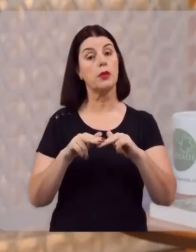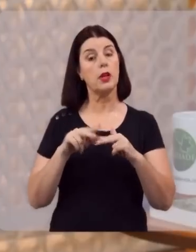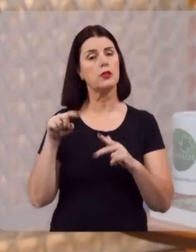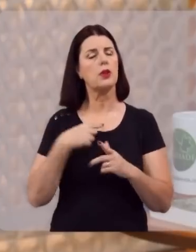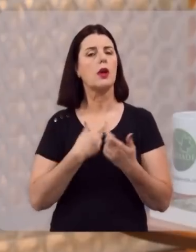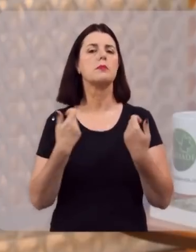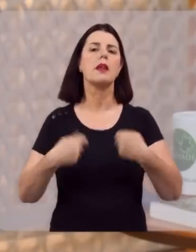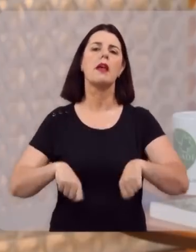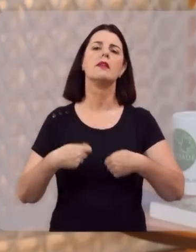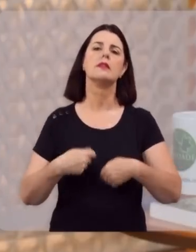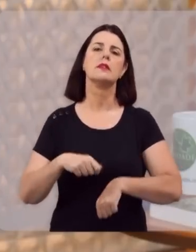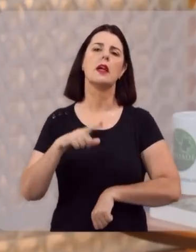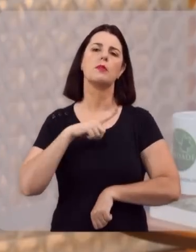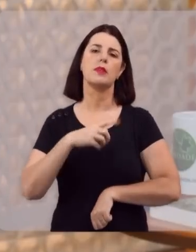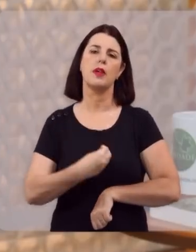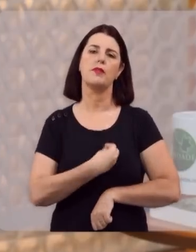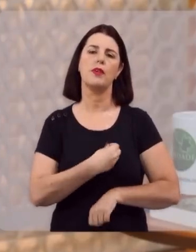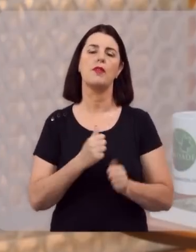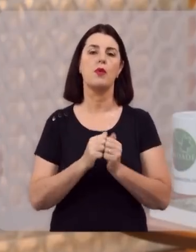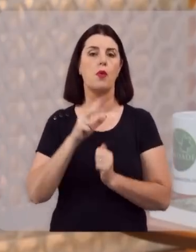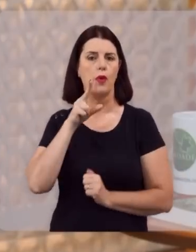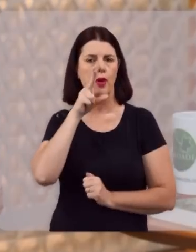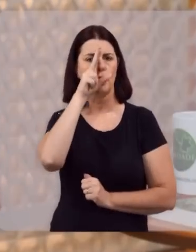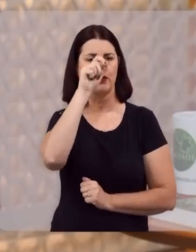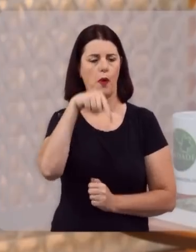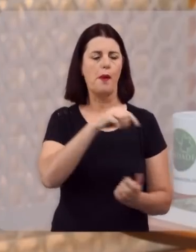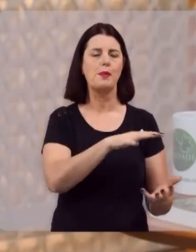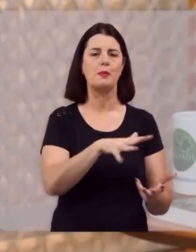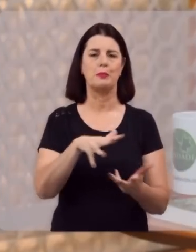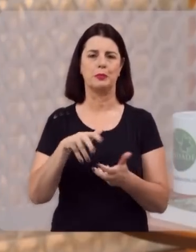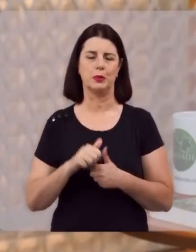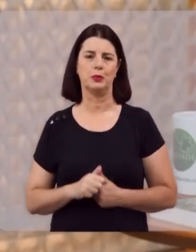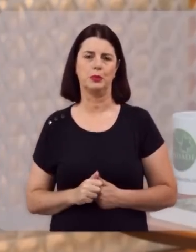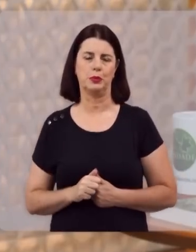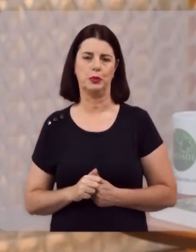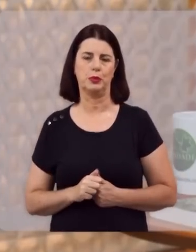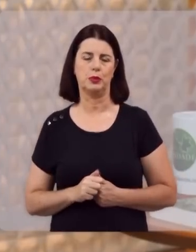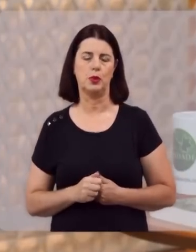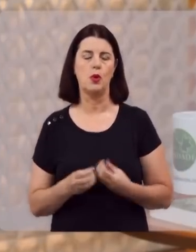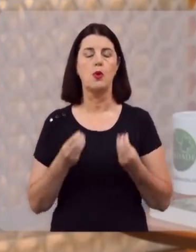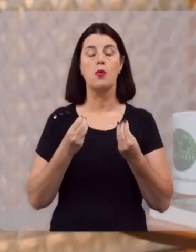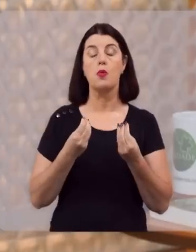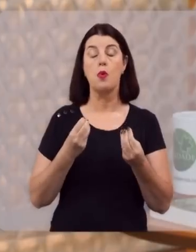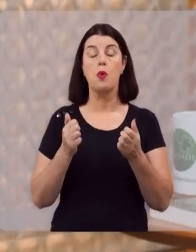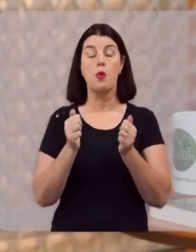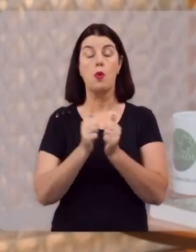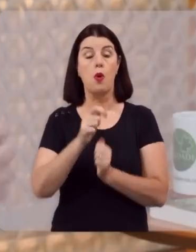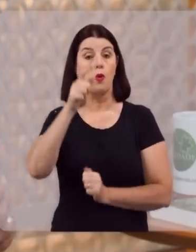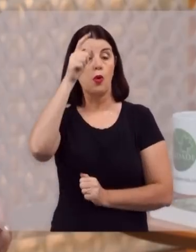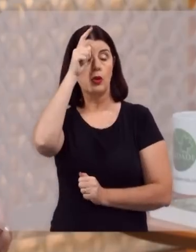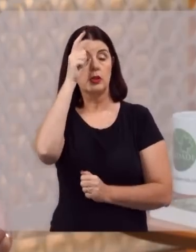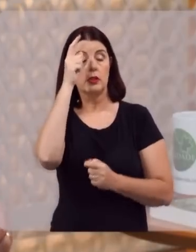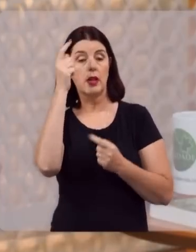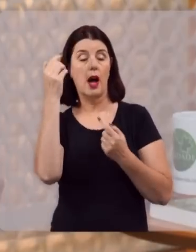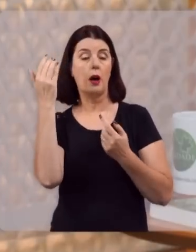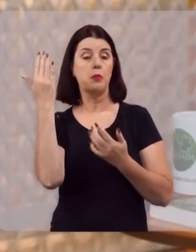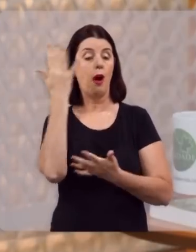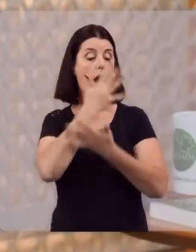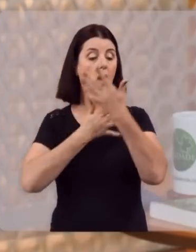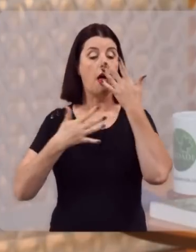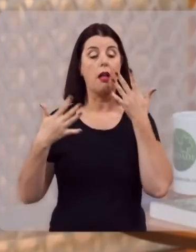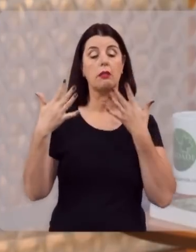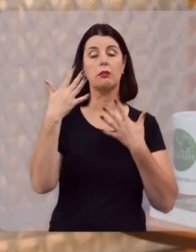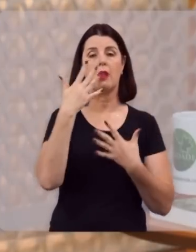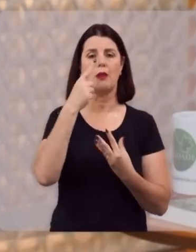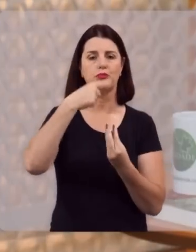ainda temos que lidar, né, com as forças deste mundo, né? E com o diabo ao nosso derredor, muitas vezes